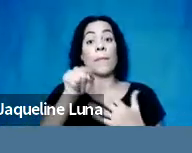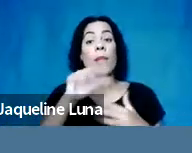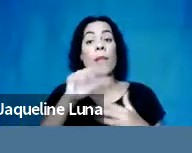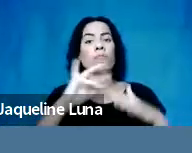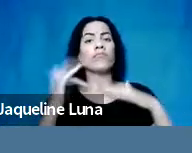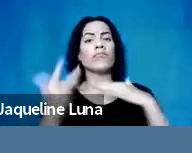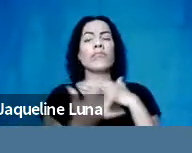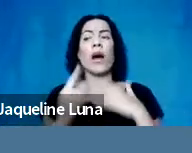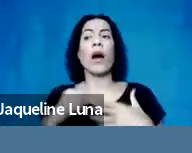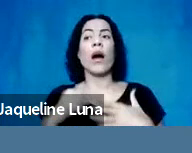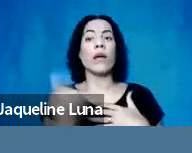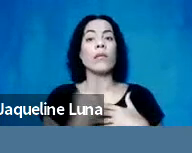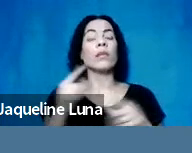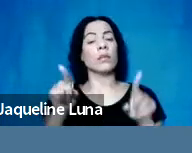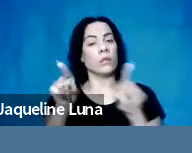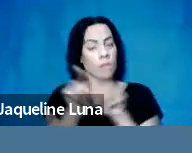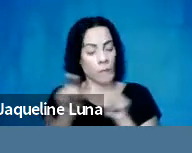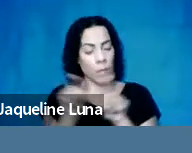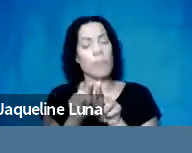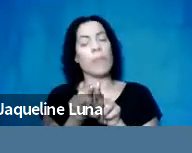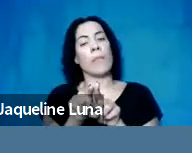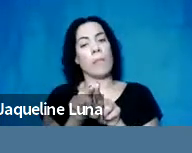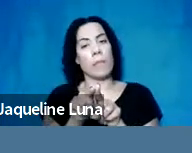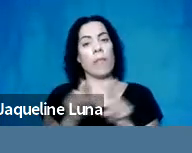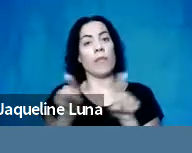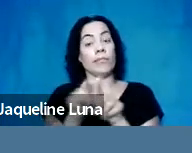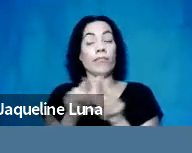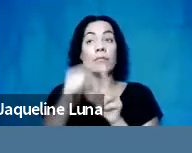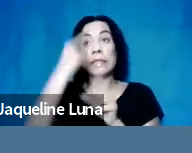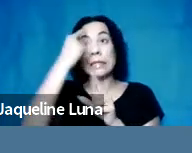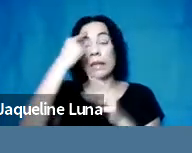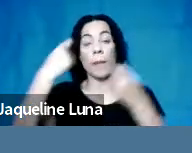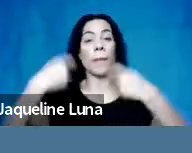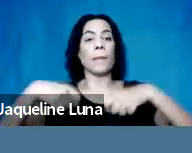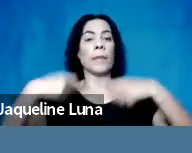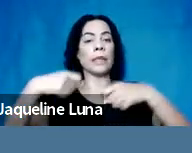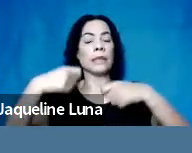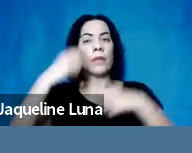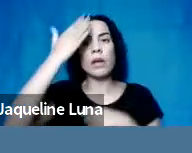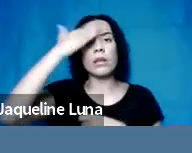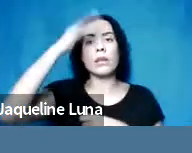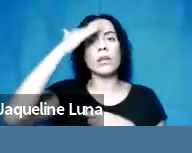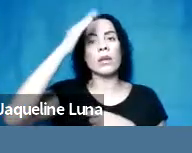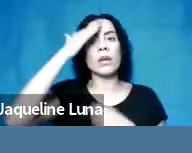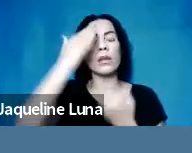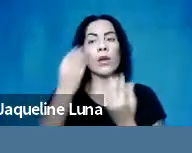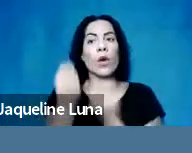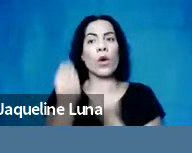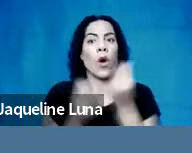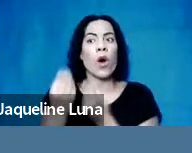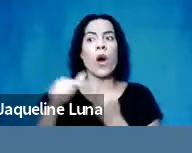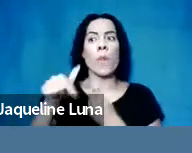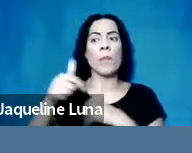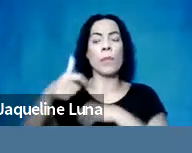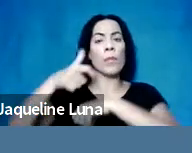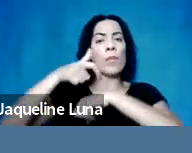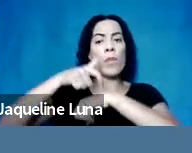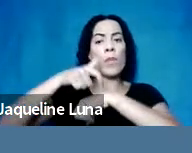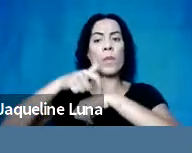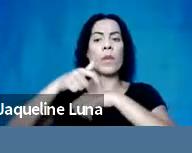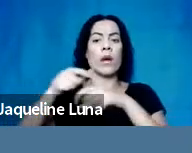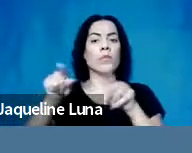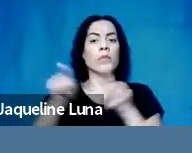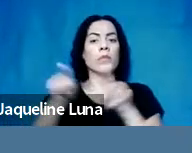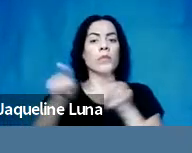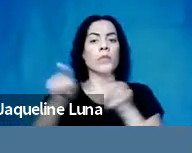sociais a gente também precisou entender, né, o momento e